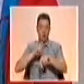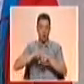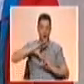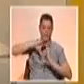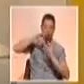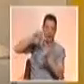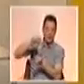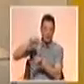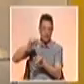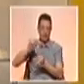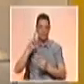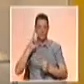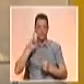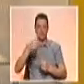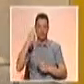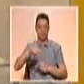é...